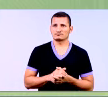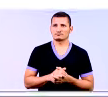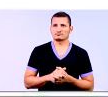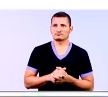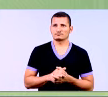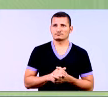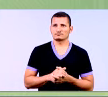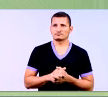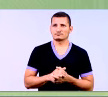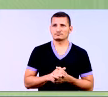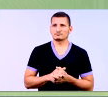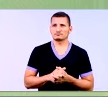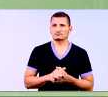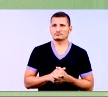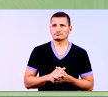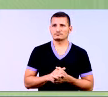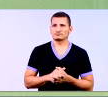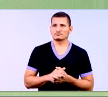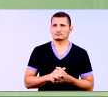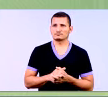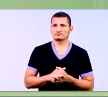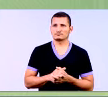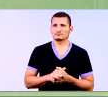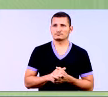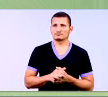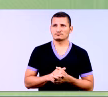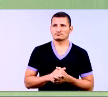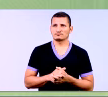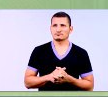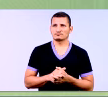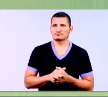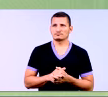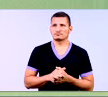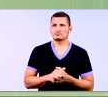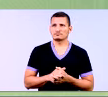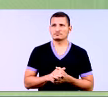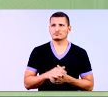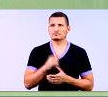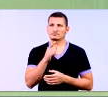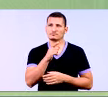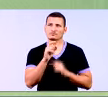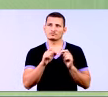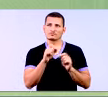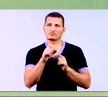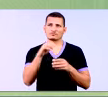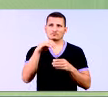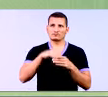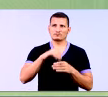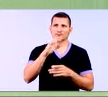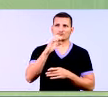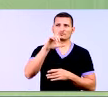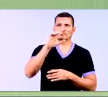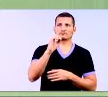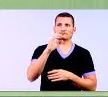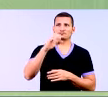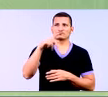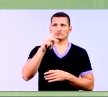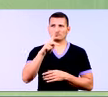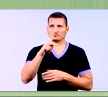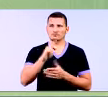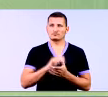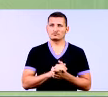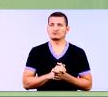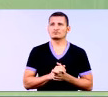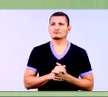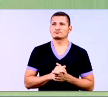passando aqui o próximo slide. Nós vamos entrar no que é o clock interno do processador. Vamos